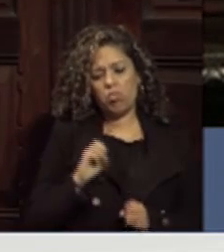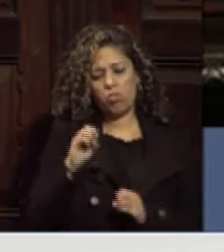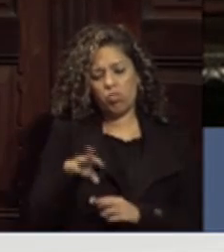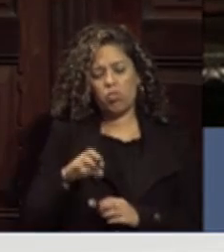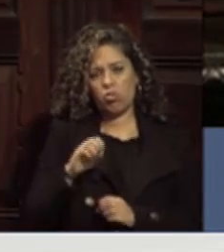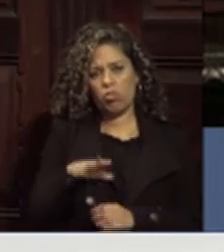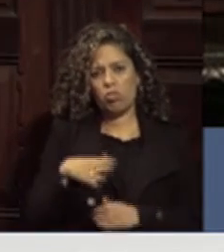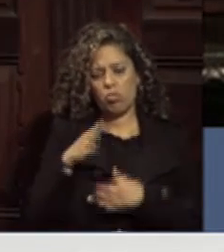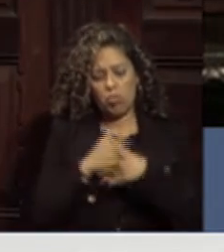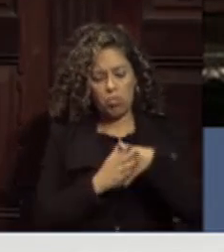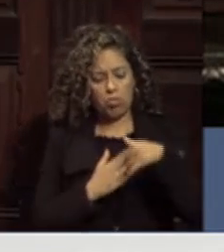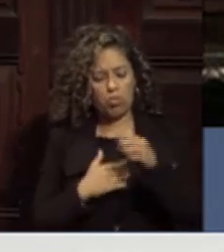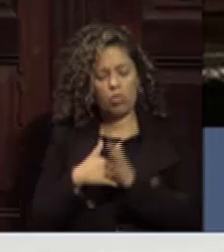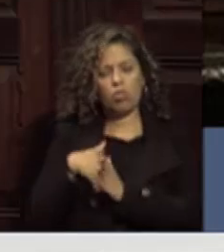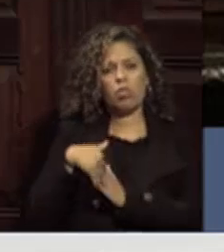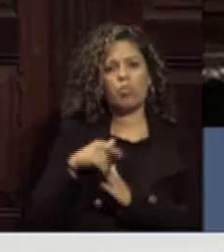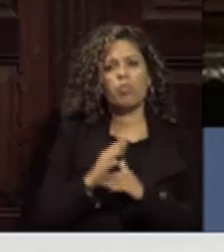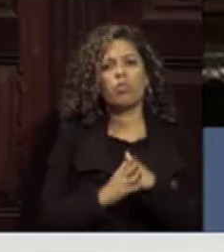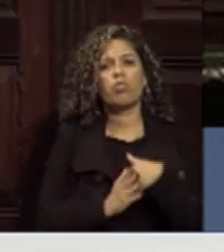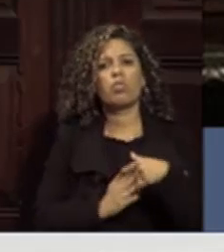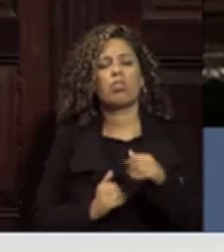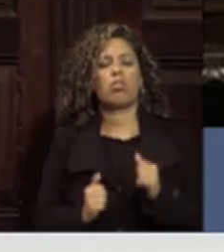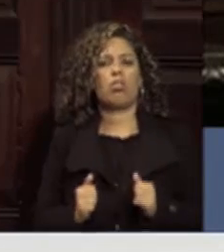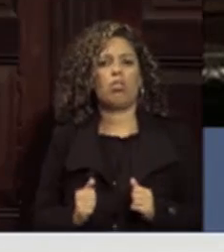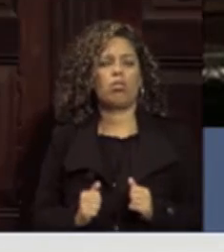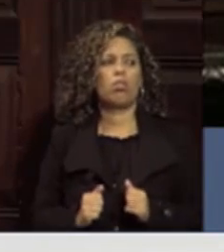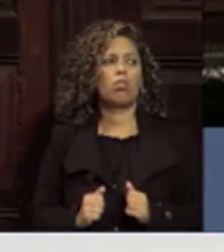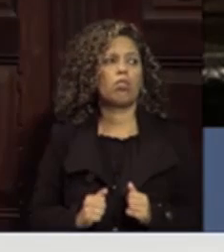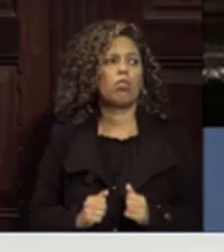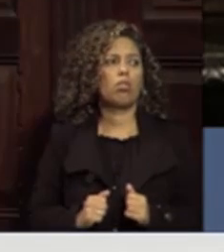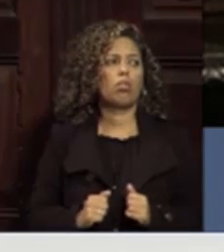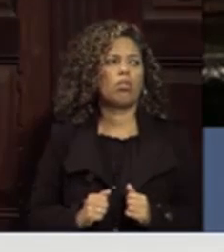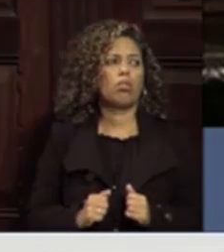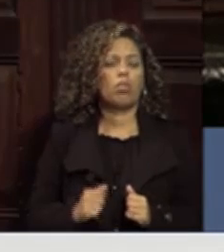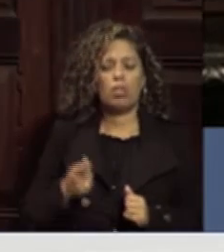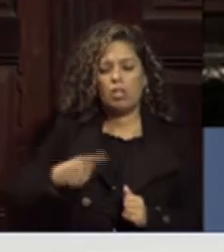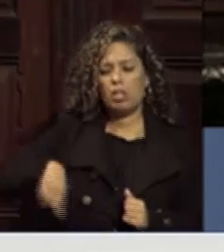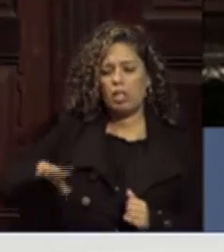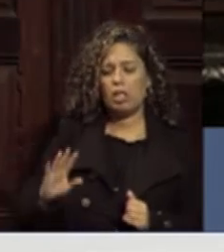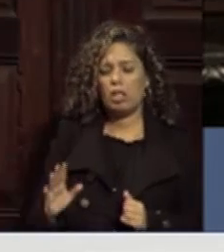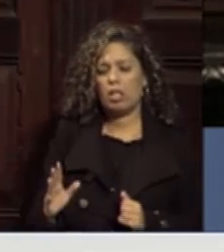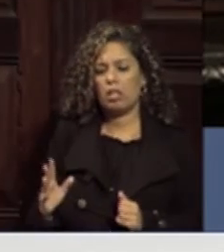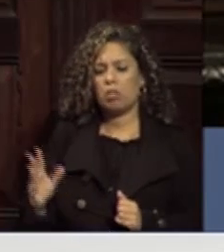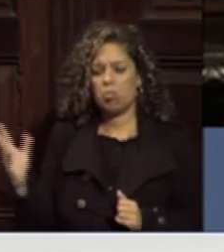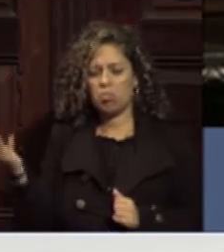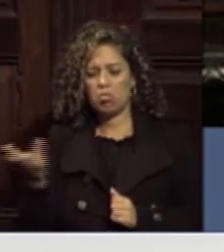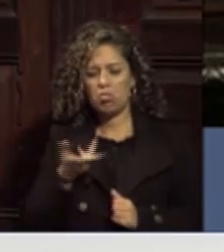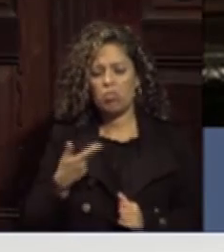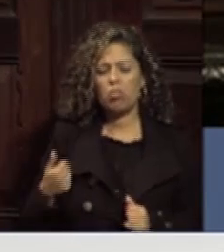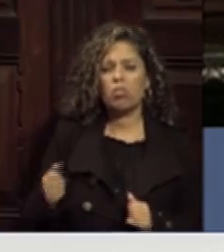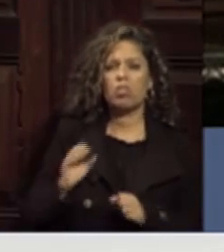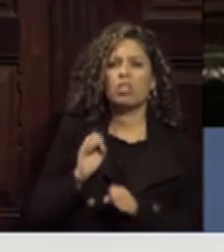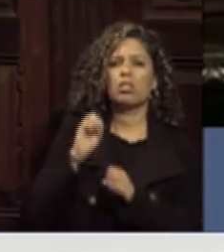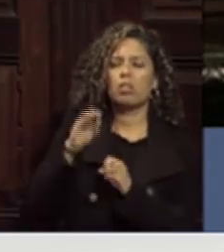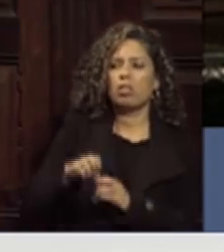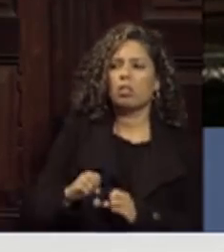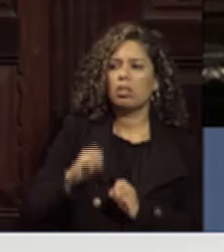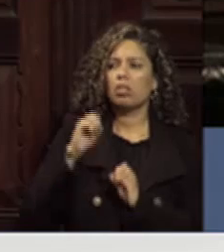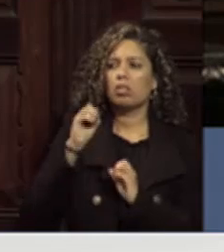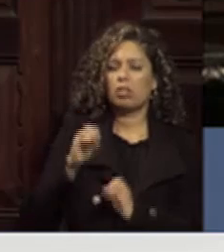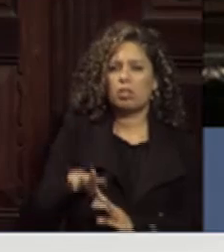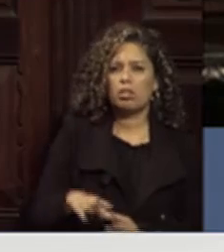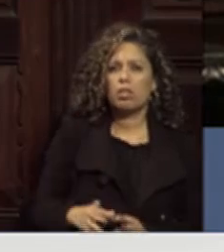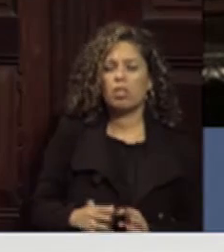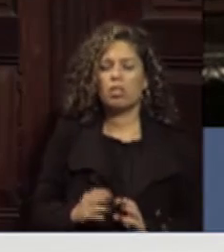estabeleceu um ano para um diagnóstico do ensino profissionalizante. Fazer um amplo diagnóstico no Estado, considerando os